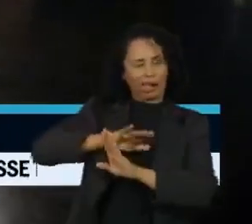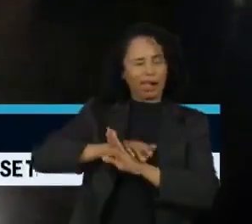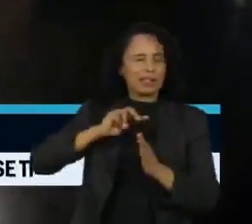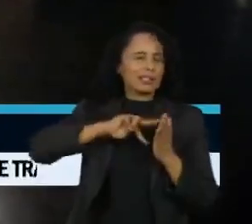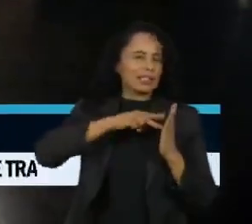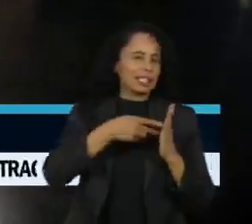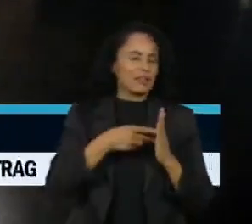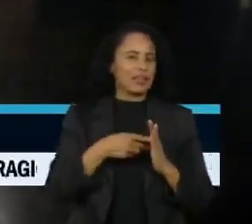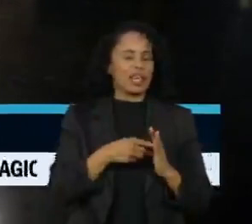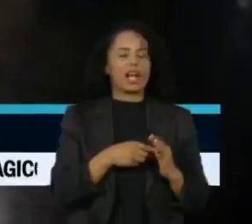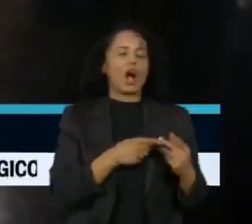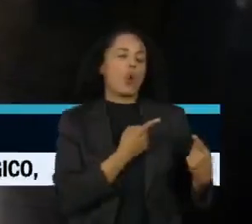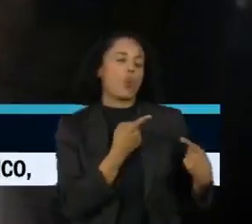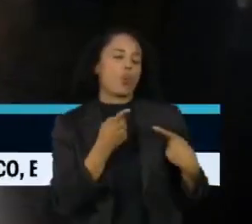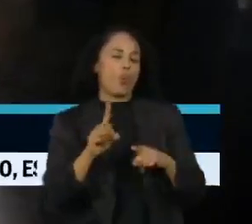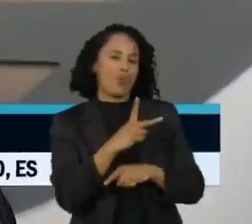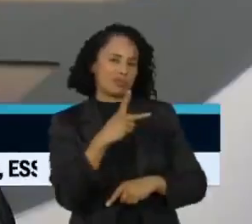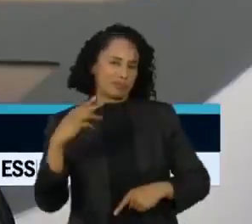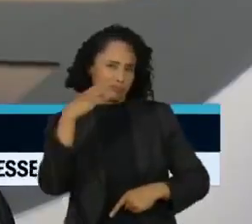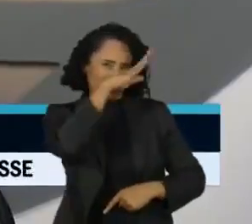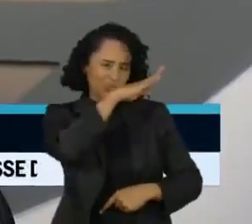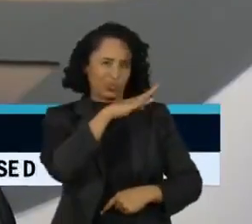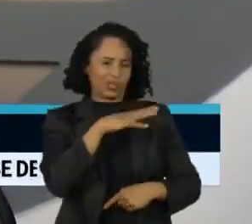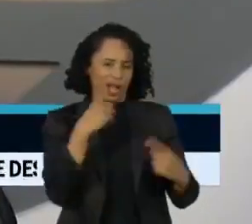enfrentar o Bolsonaro.